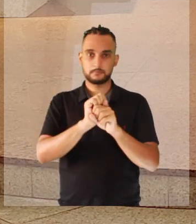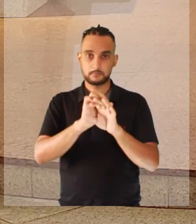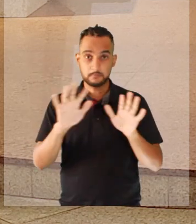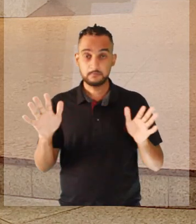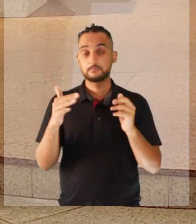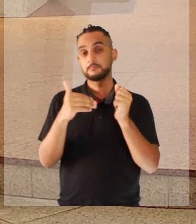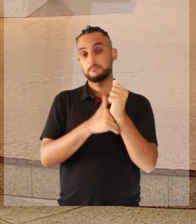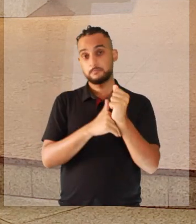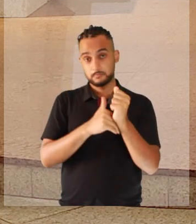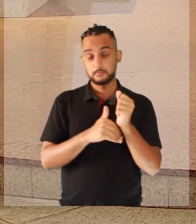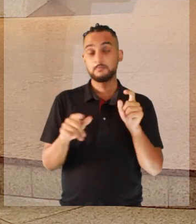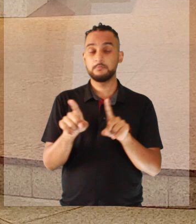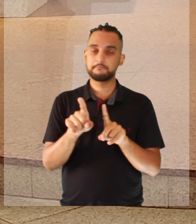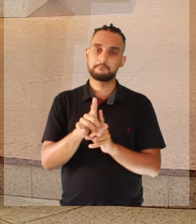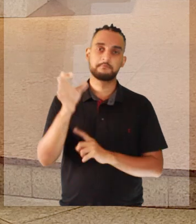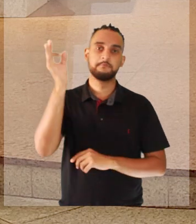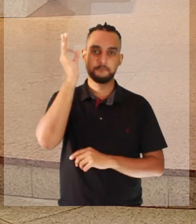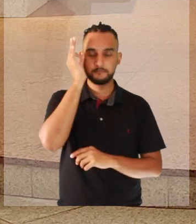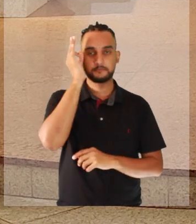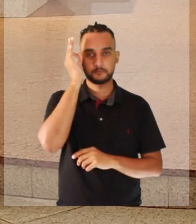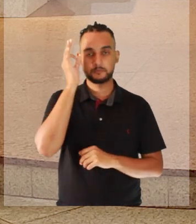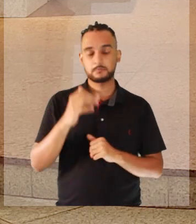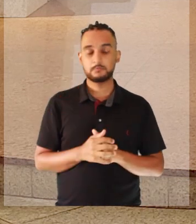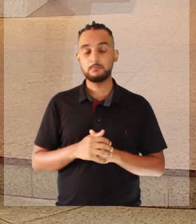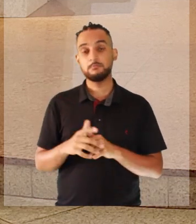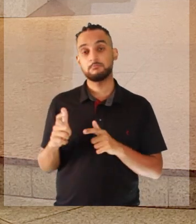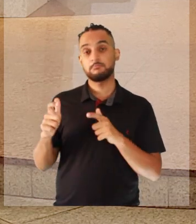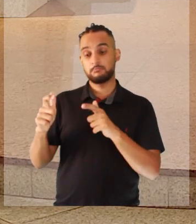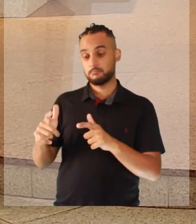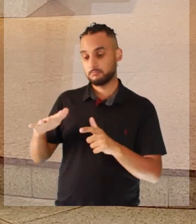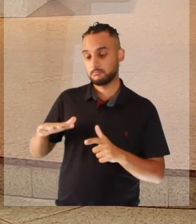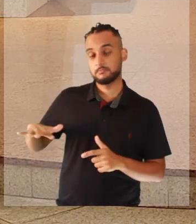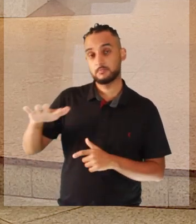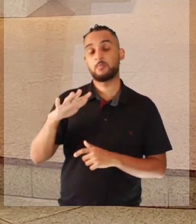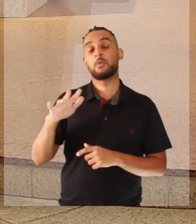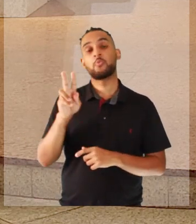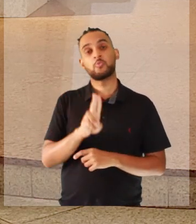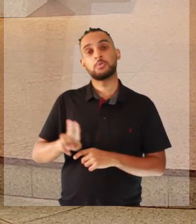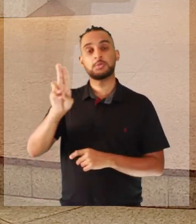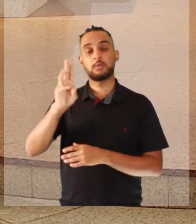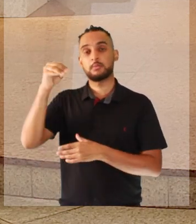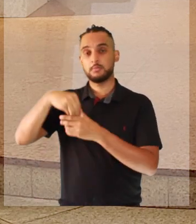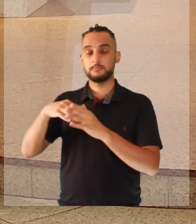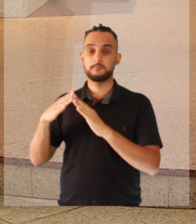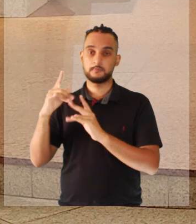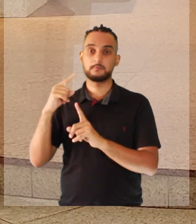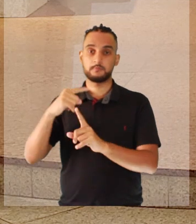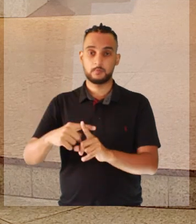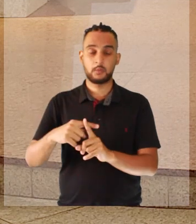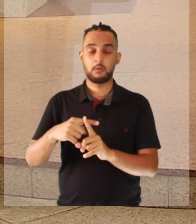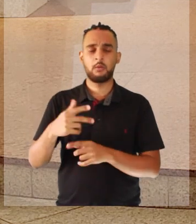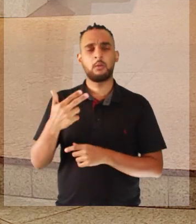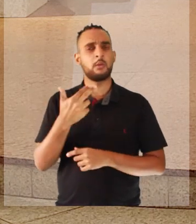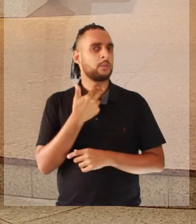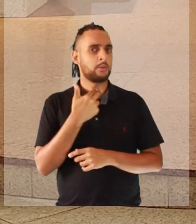a compreender esse mistério que também é de fé. O espaço em que nós usamos dentro da